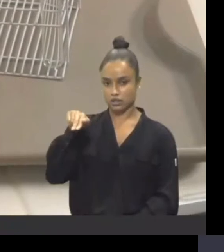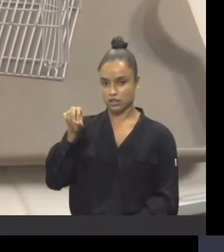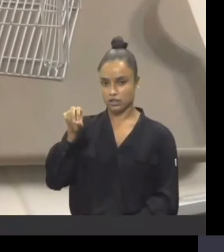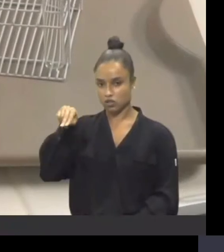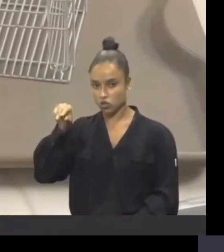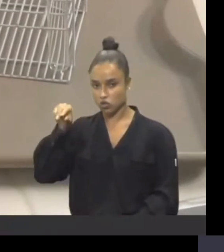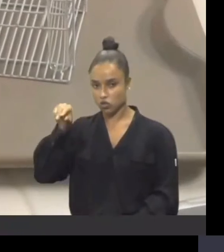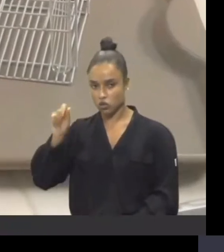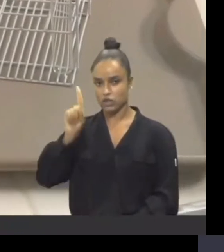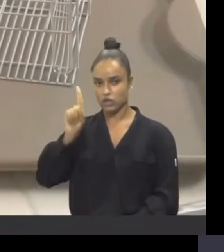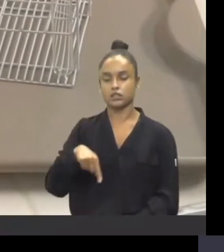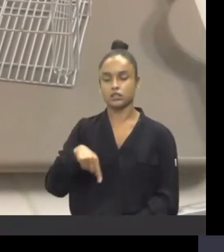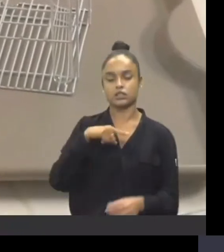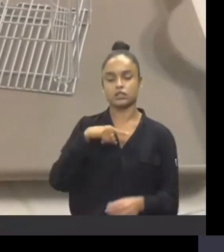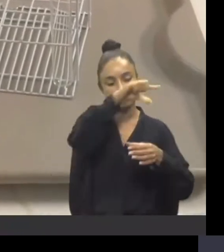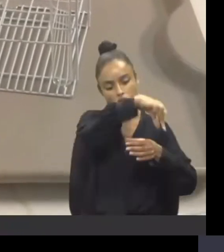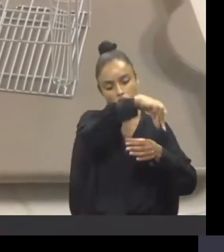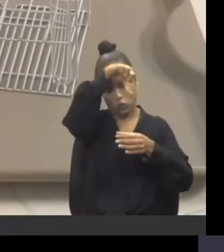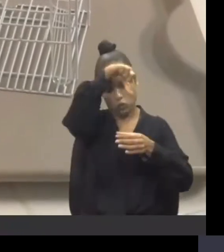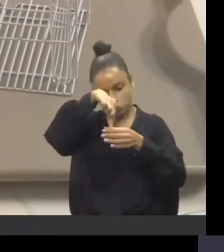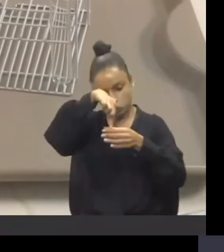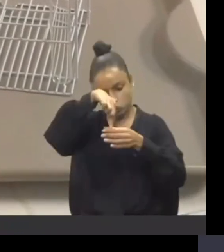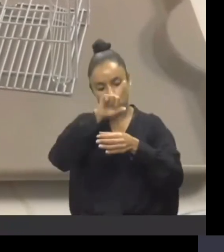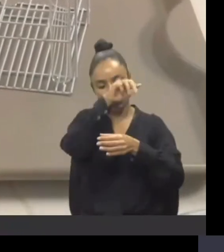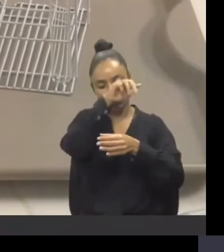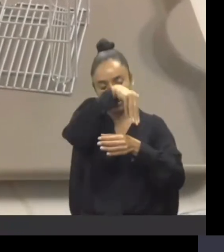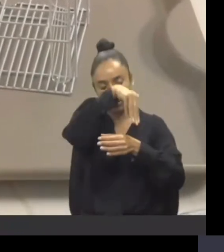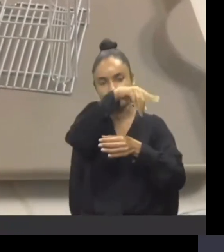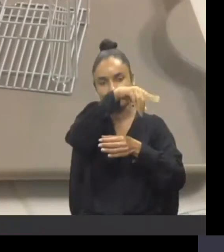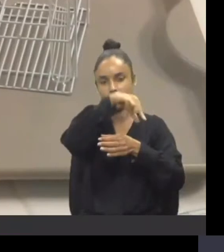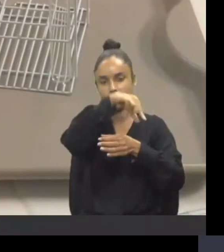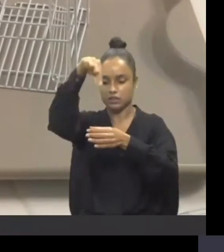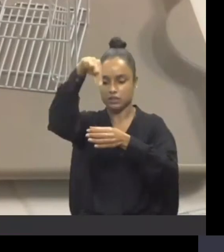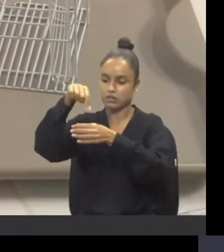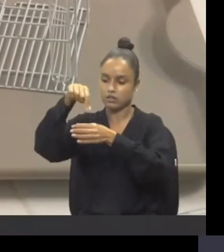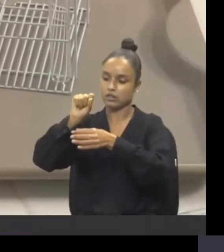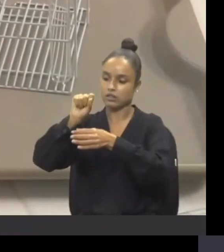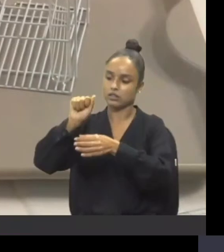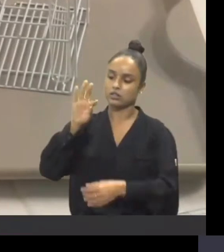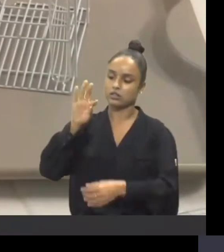transferir para o tubo 2 e em seguida mais 3 ml da solução saturada de